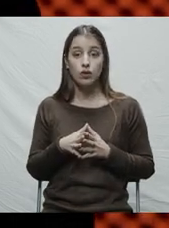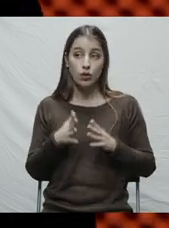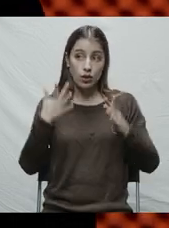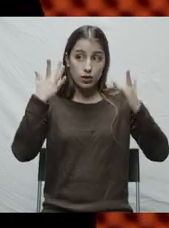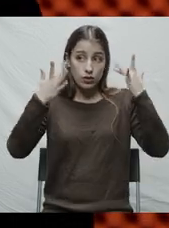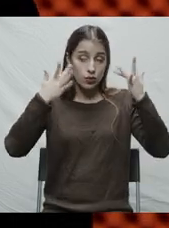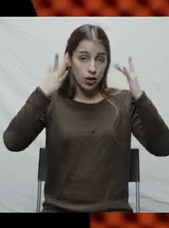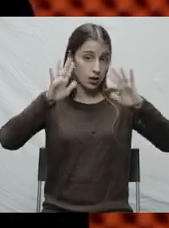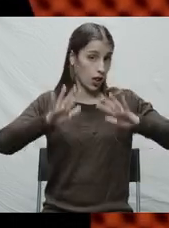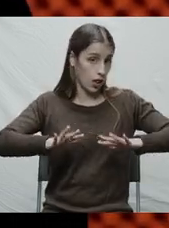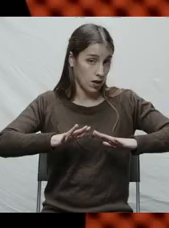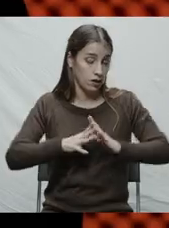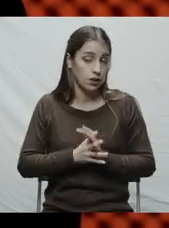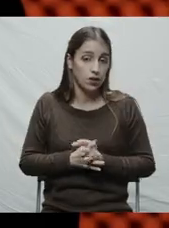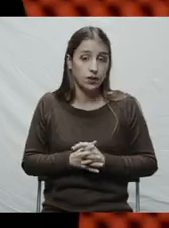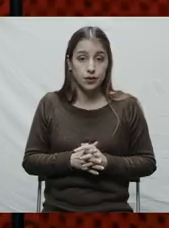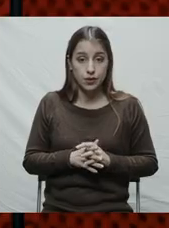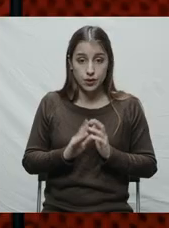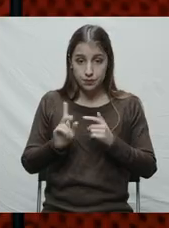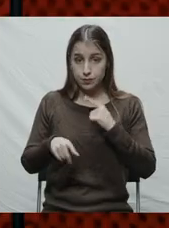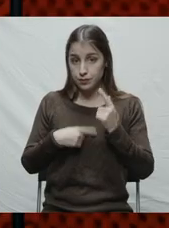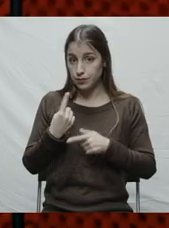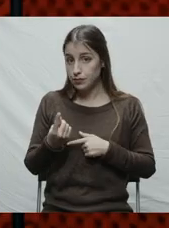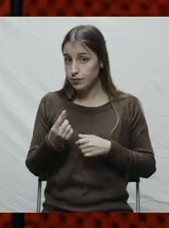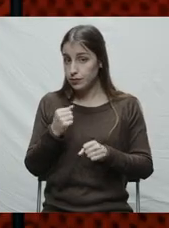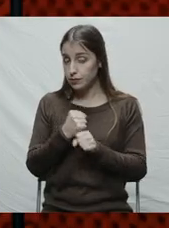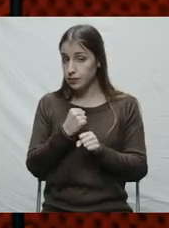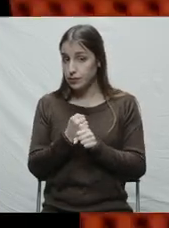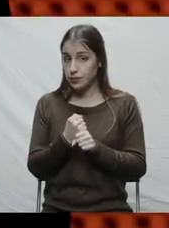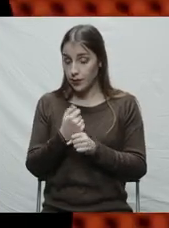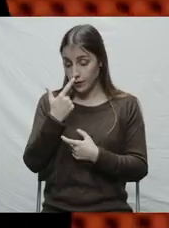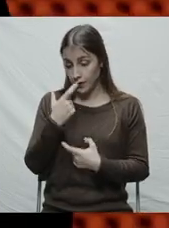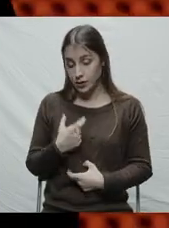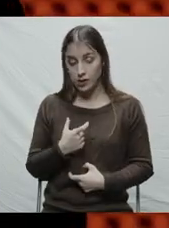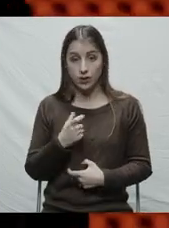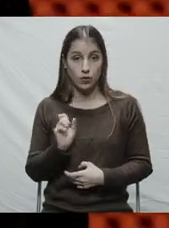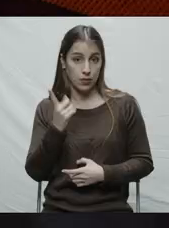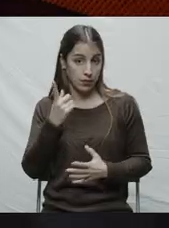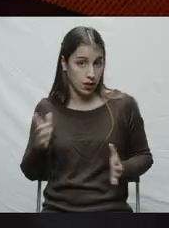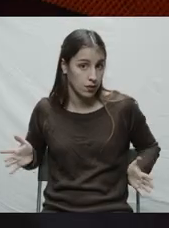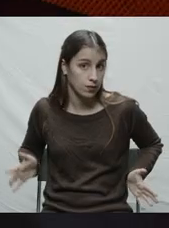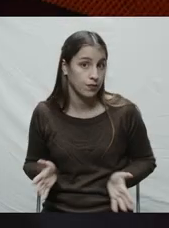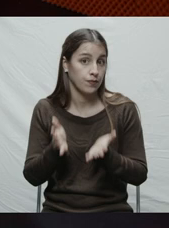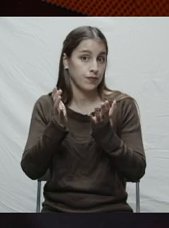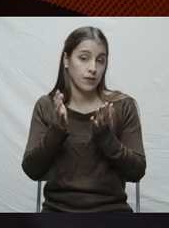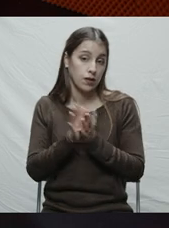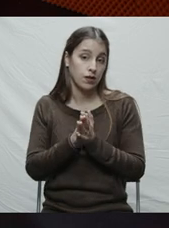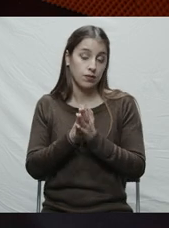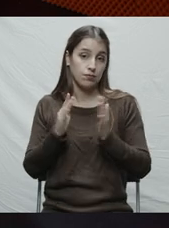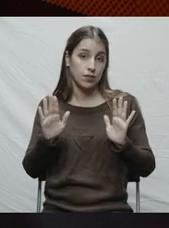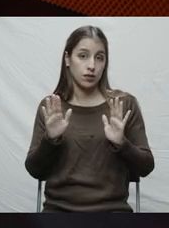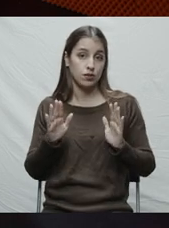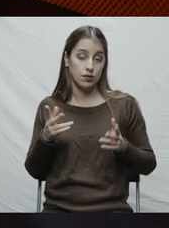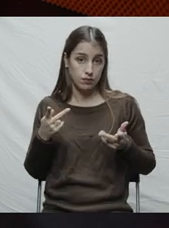e depois é muito o trabalho físico, os primeiros impulsos, Eu mas posso ser as